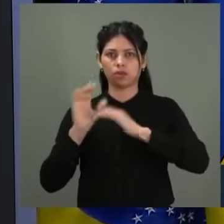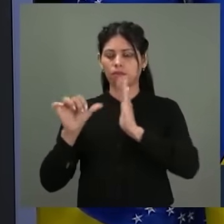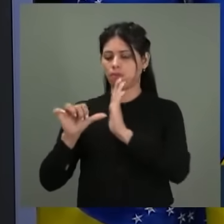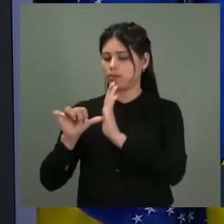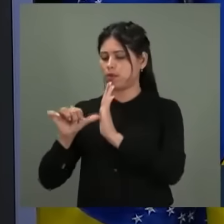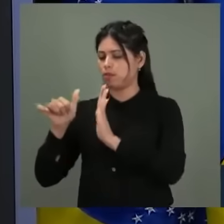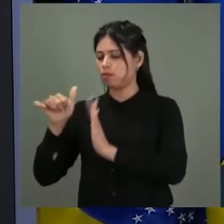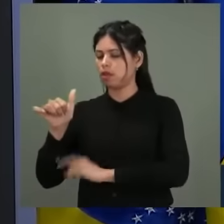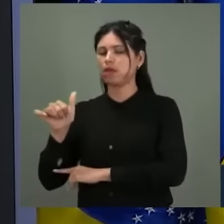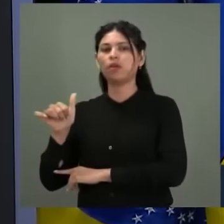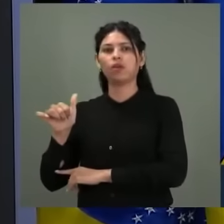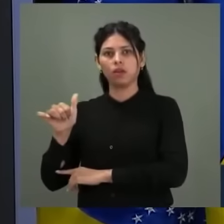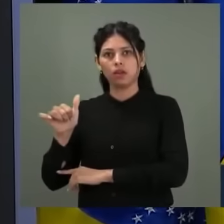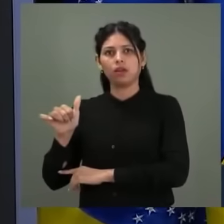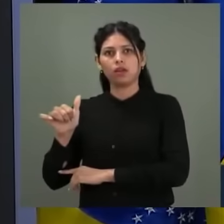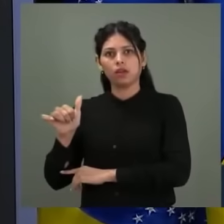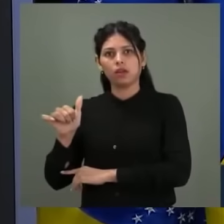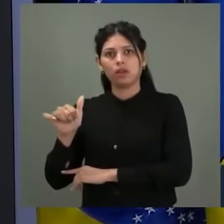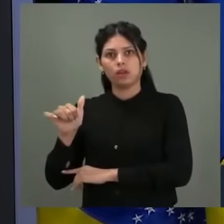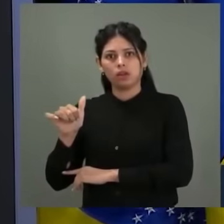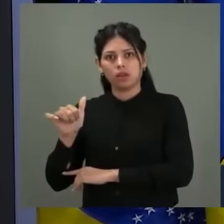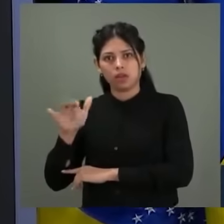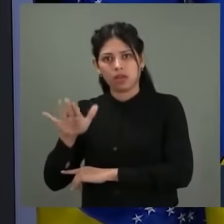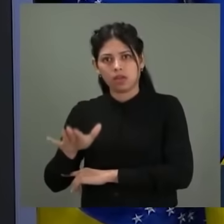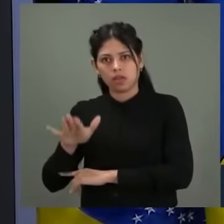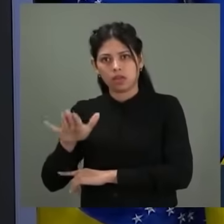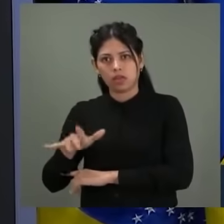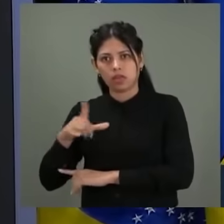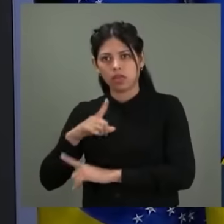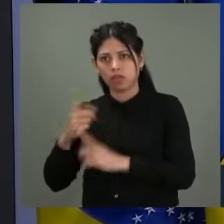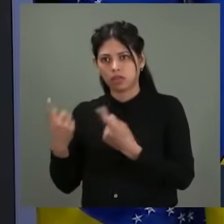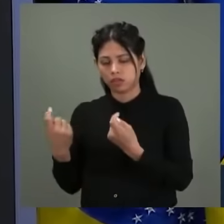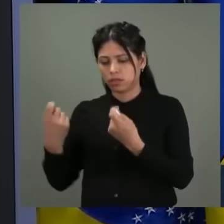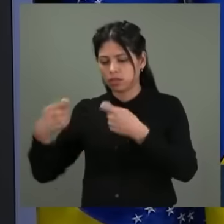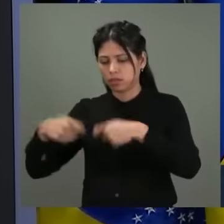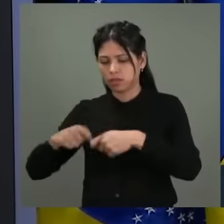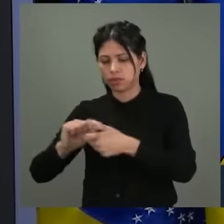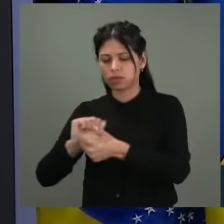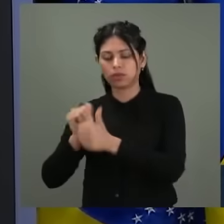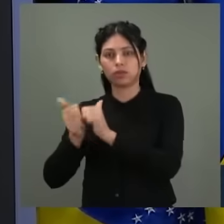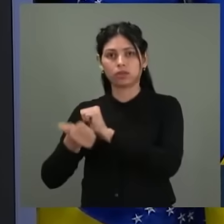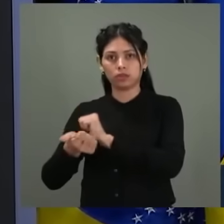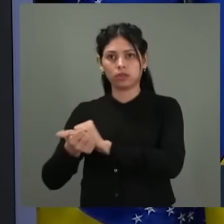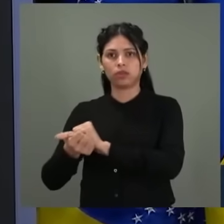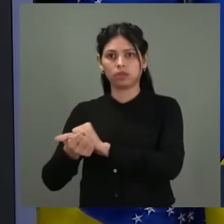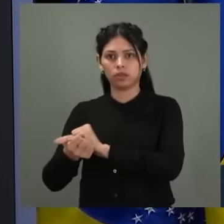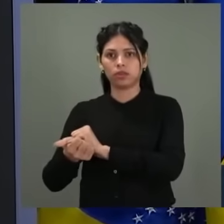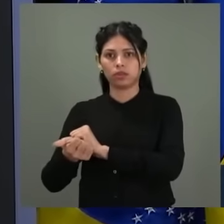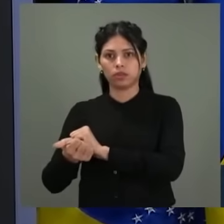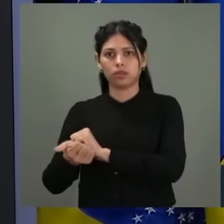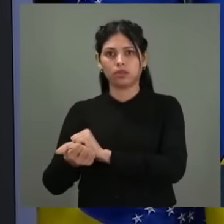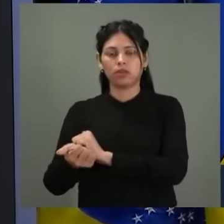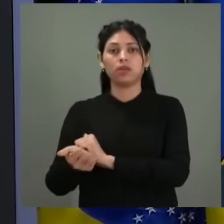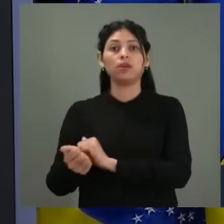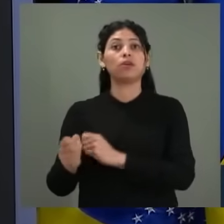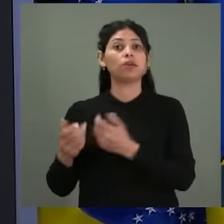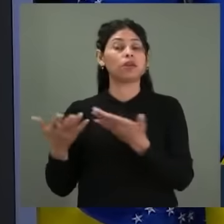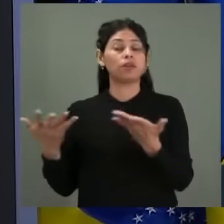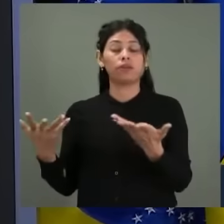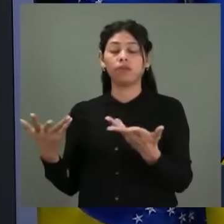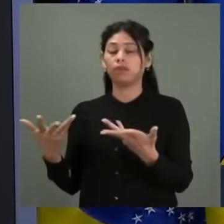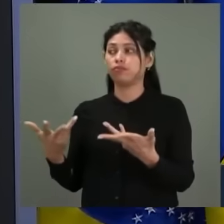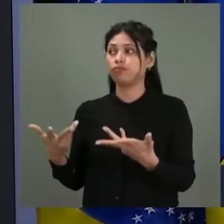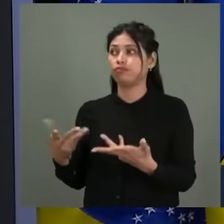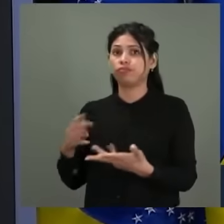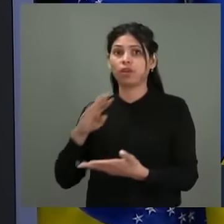tivemos a questão das apostas esportivas, que foi algo assim surreal o